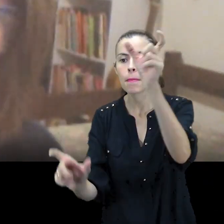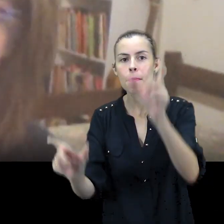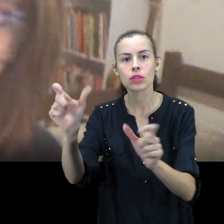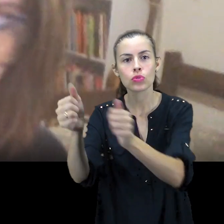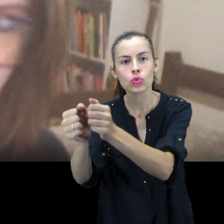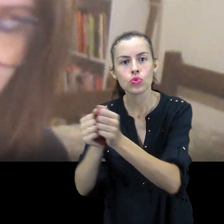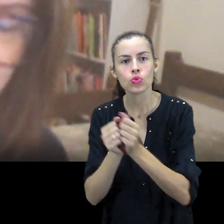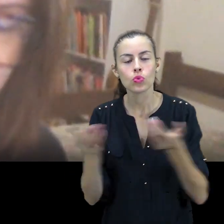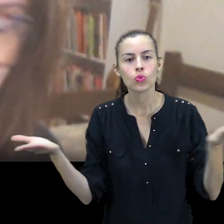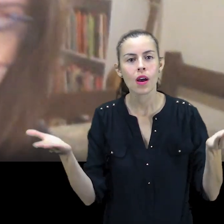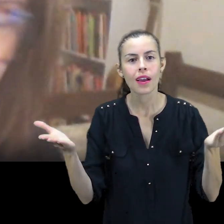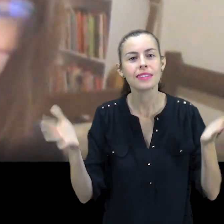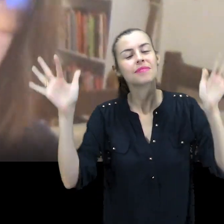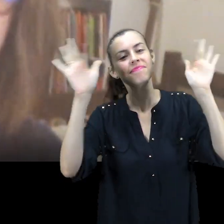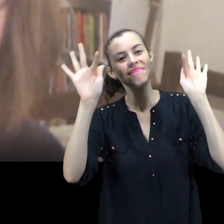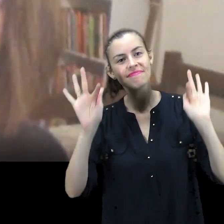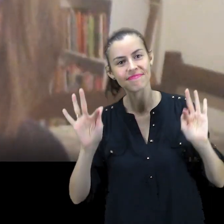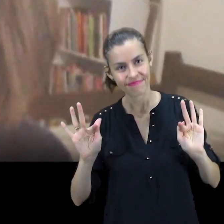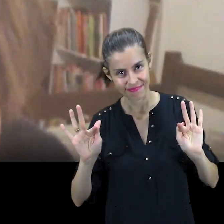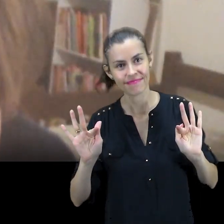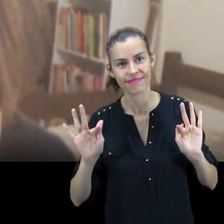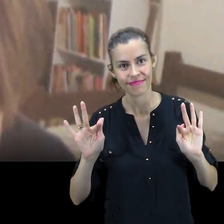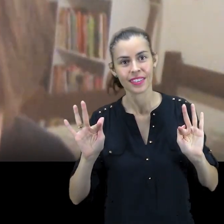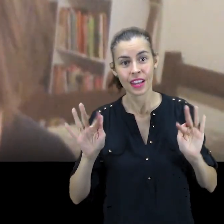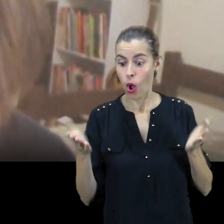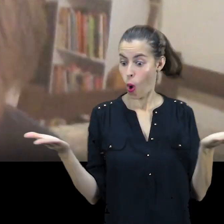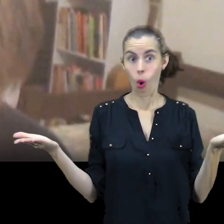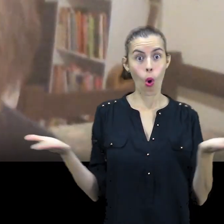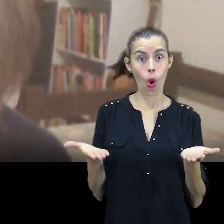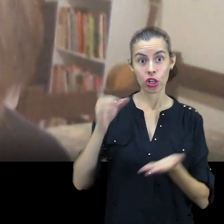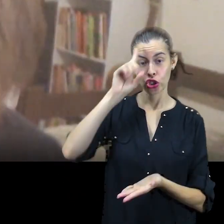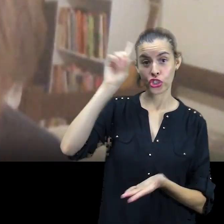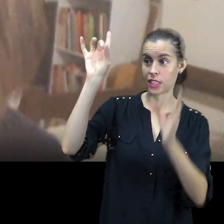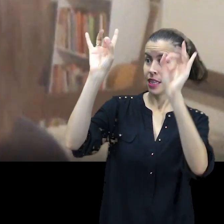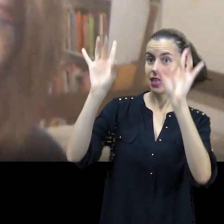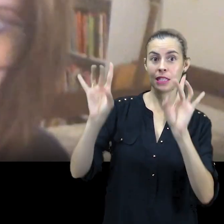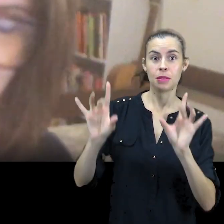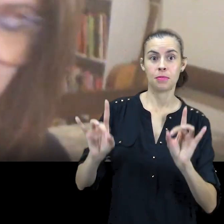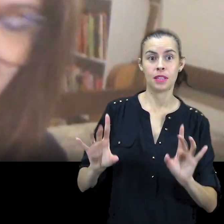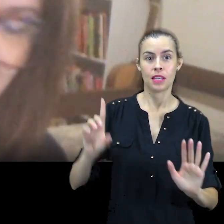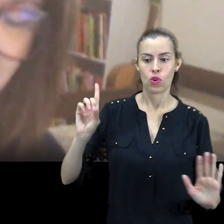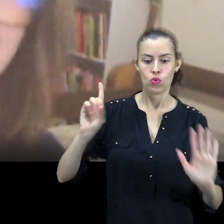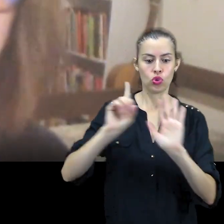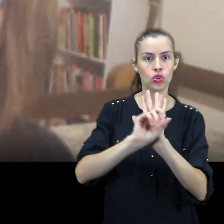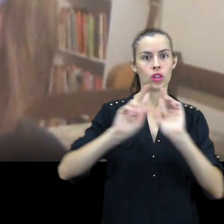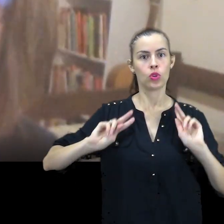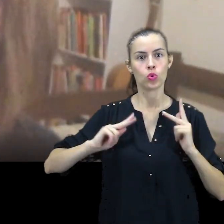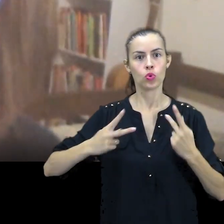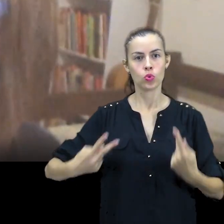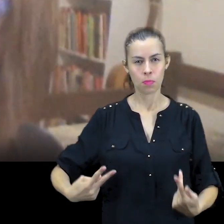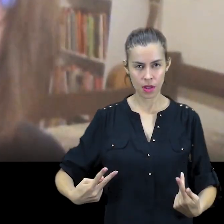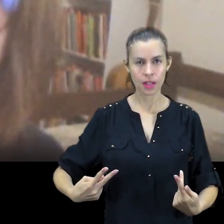nesse tema comum. Né? É uma alegria também saber que num dia como hoje, no Dia Internacional dos Direitos Humanos,